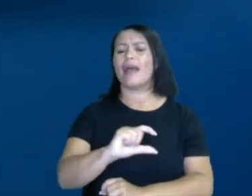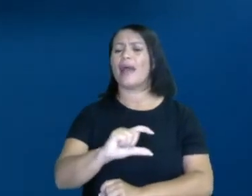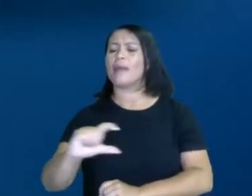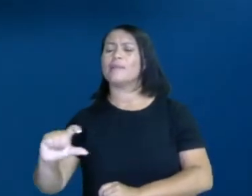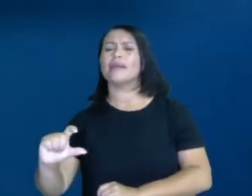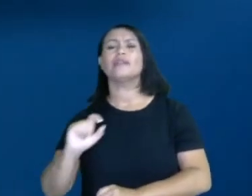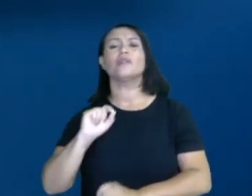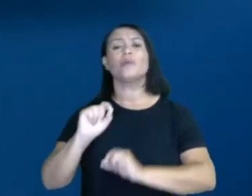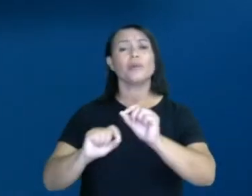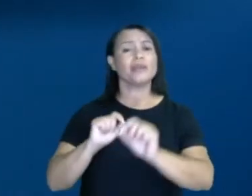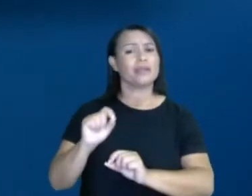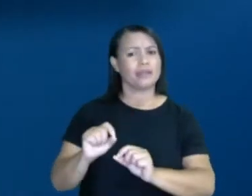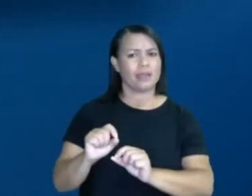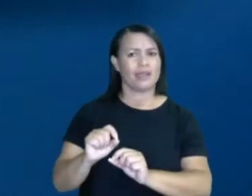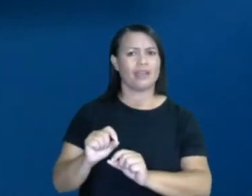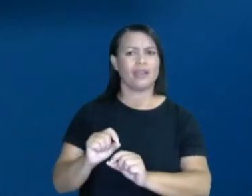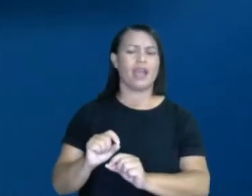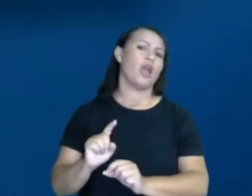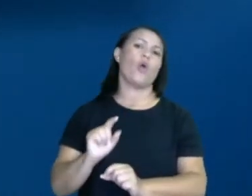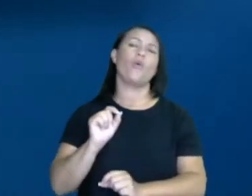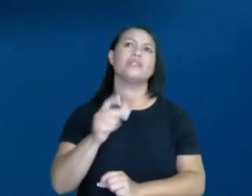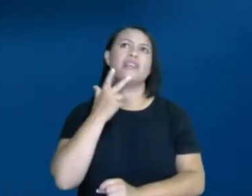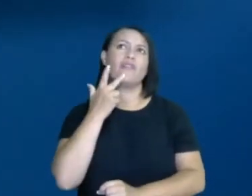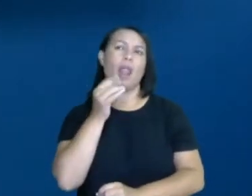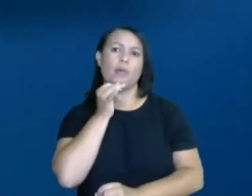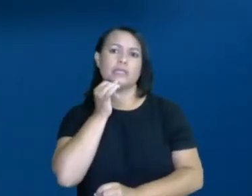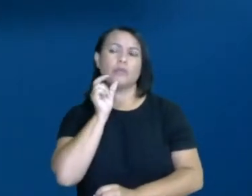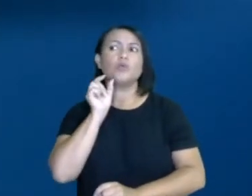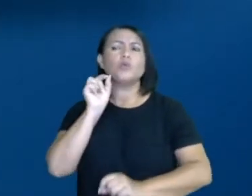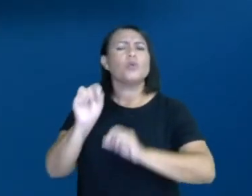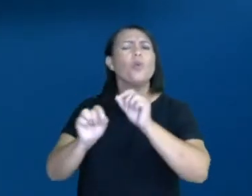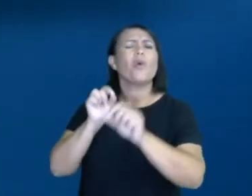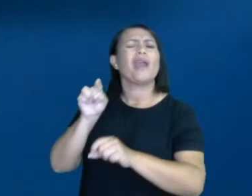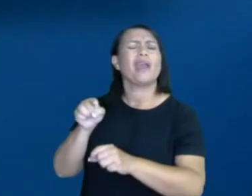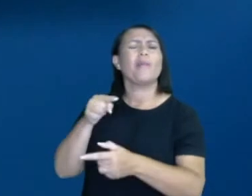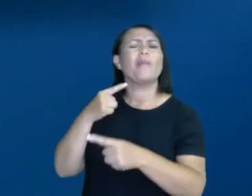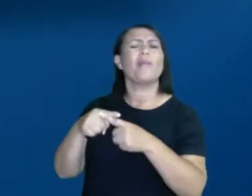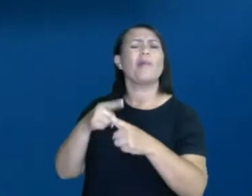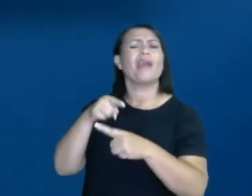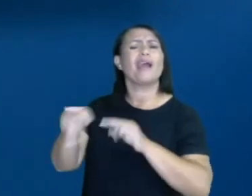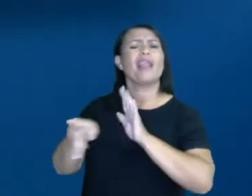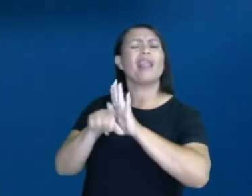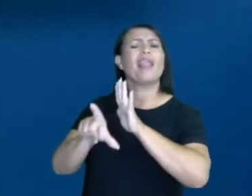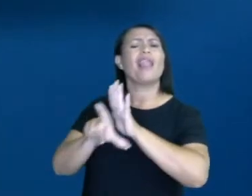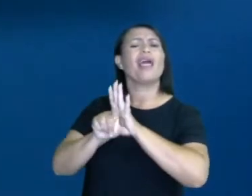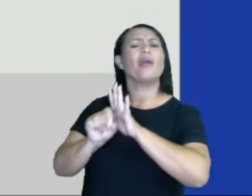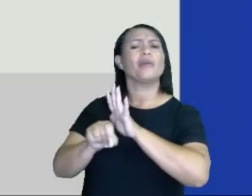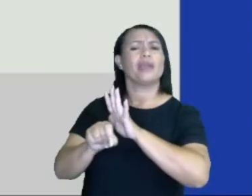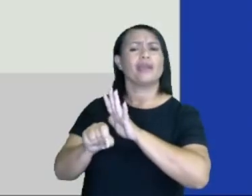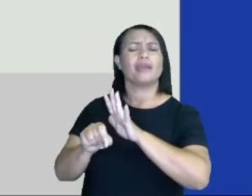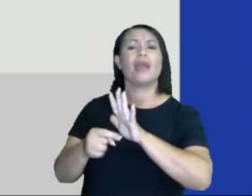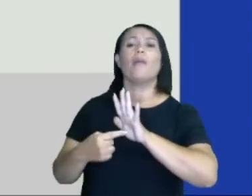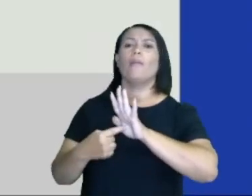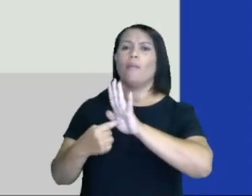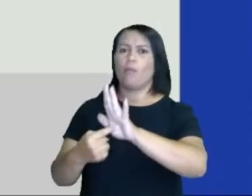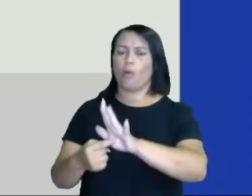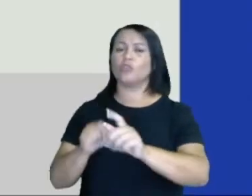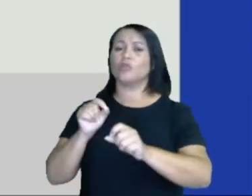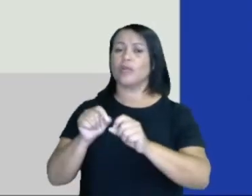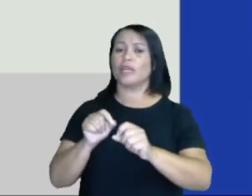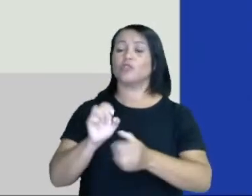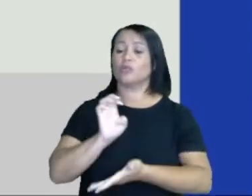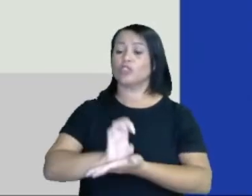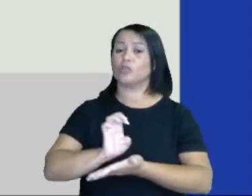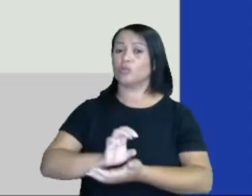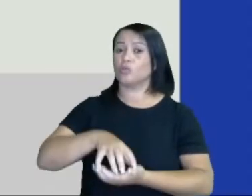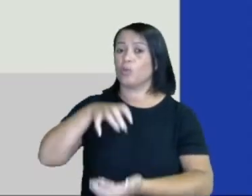A ementa é quando se diz do que se trata aquela lei. Aí aqui diz, ó, dispõe sobre o Estatuto do Idoso